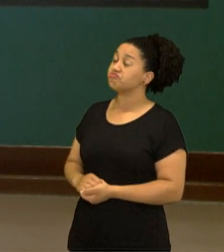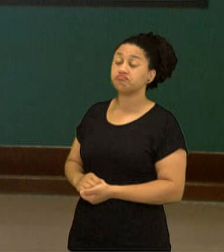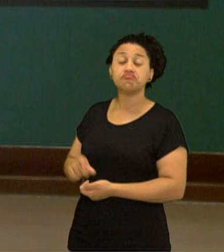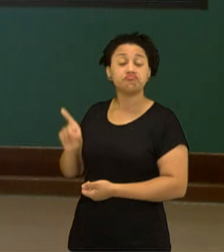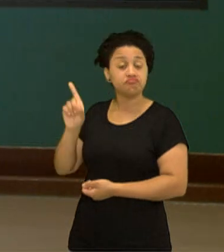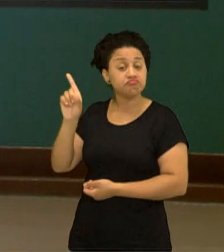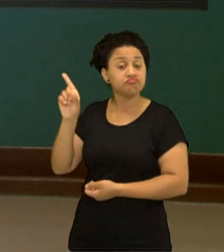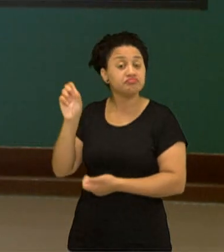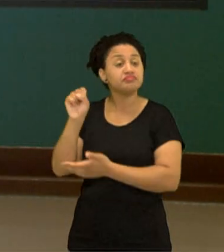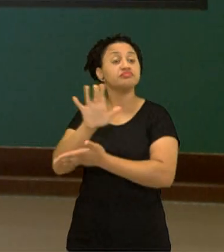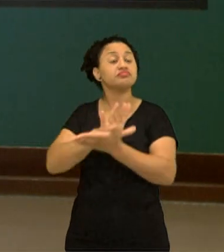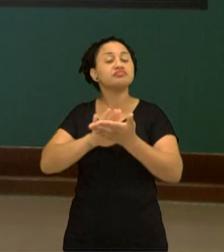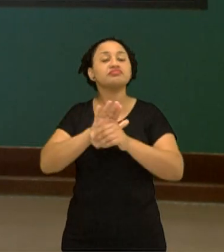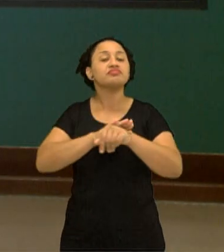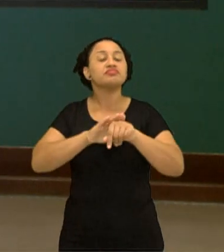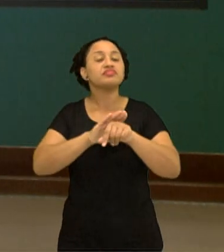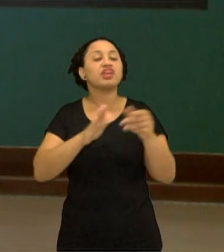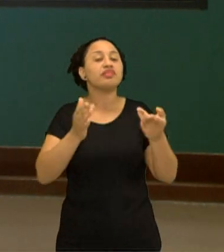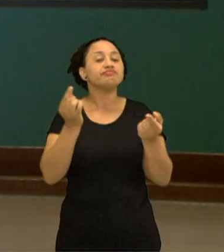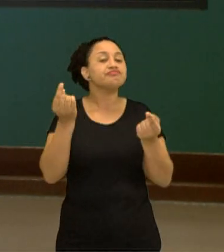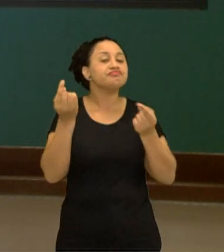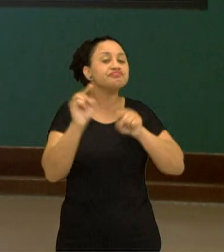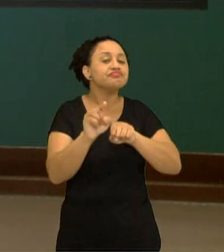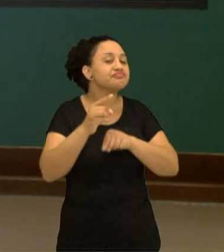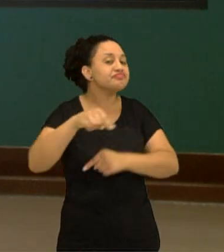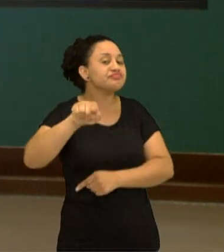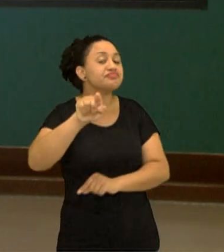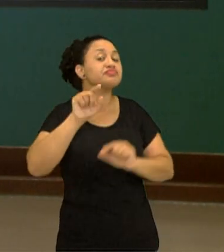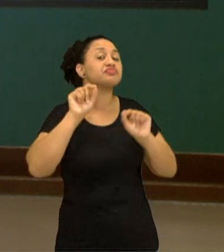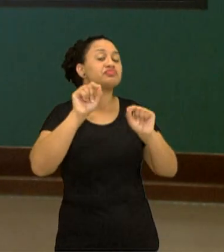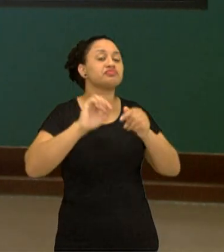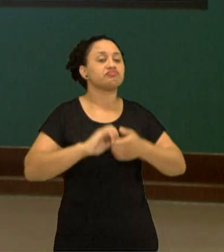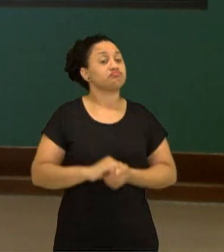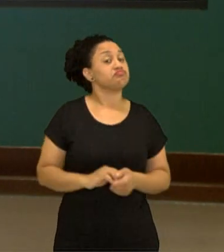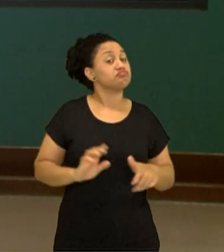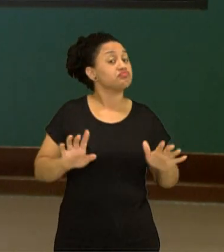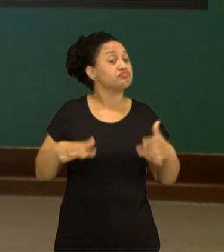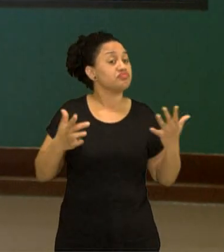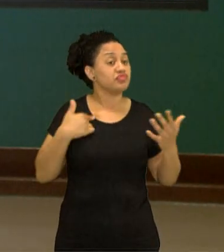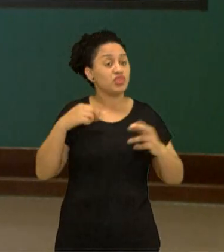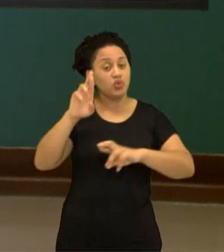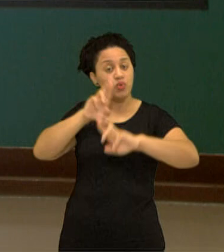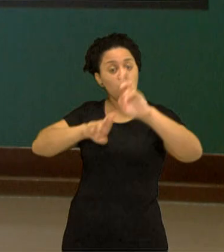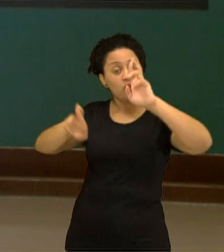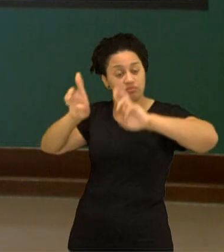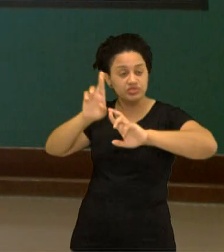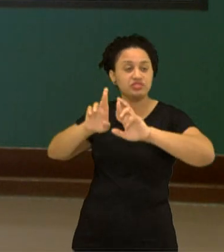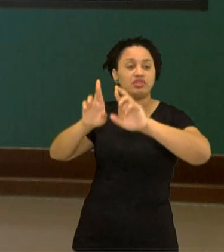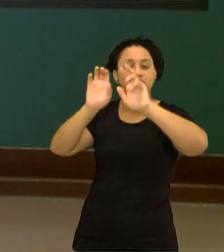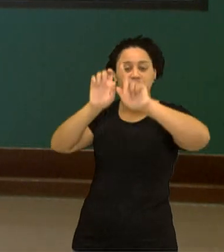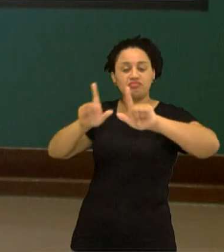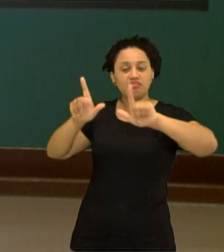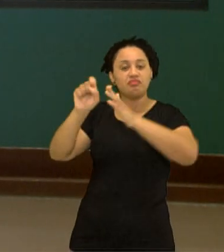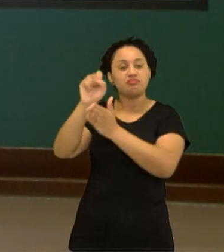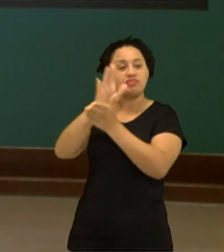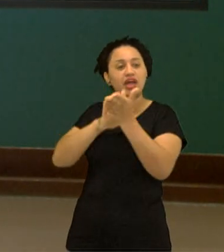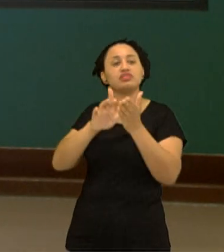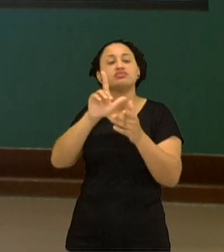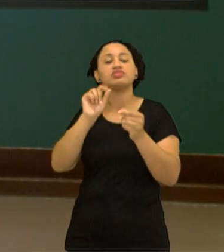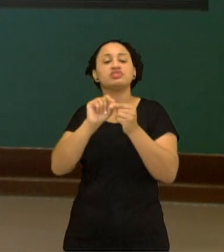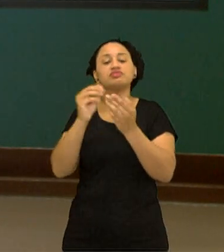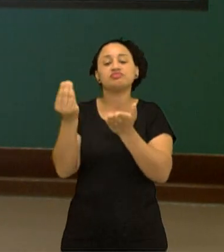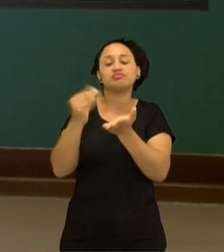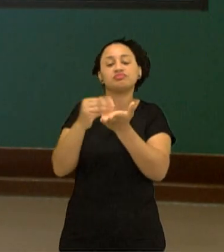com ela. E eu vou lançar um desafio para você. Que tal você observar muito bem essa imagem e fazer no